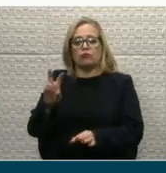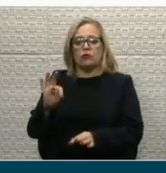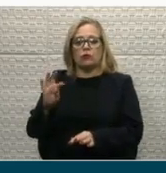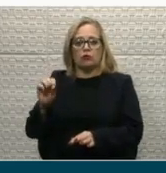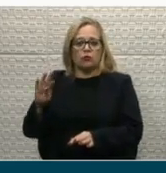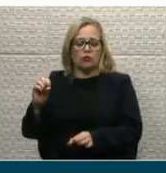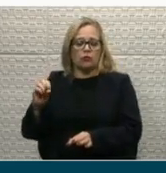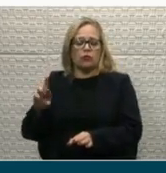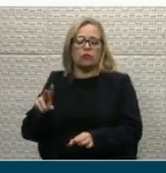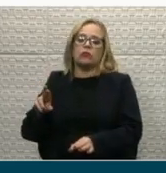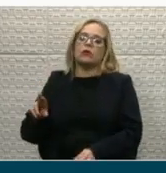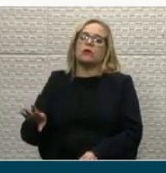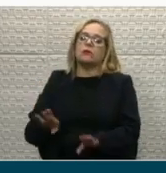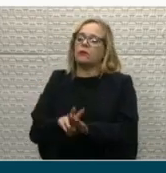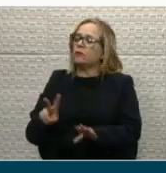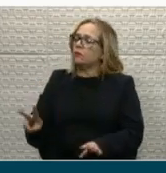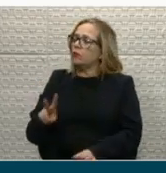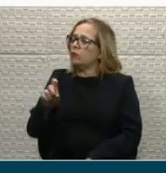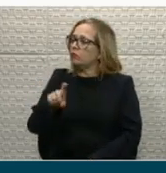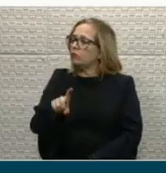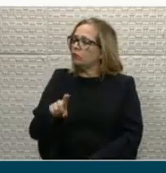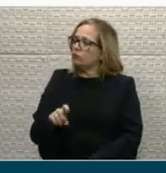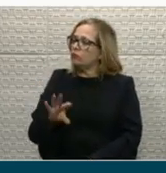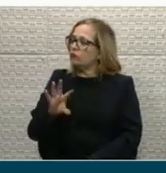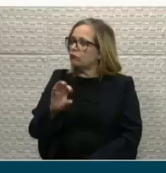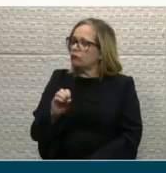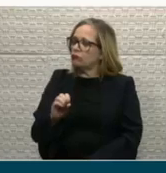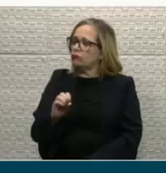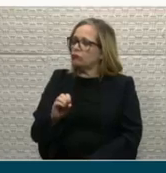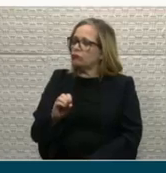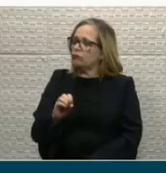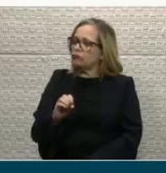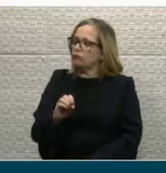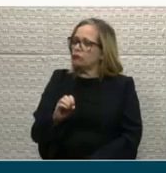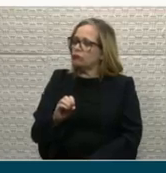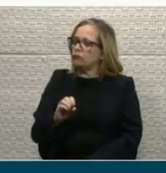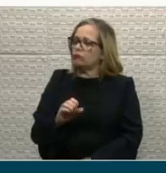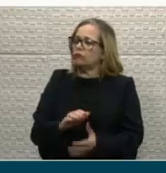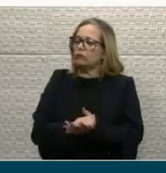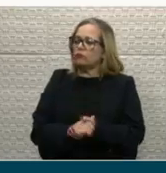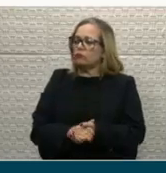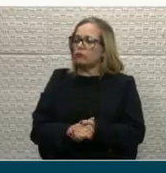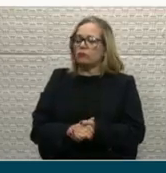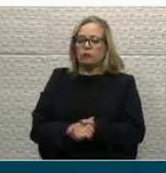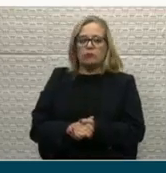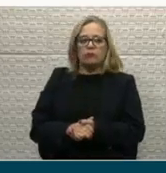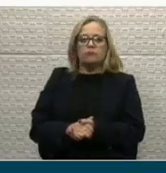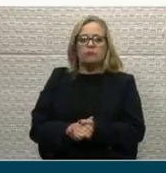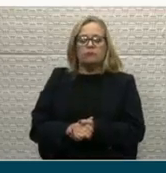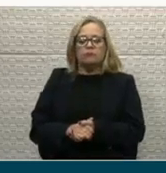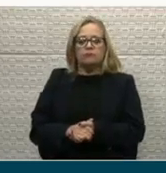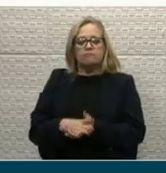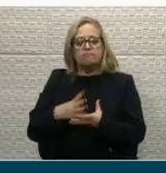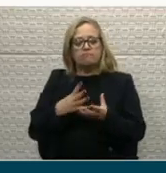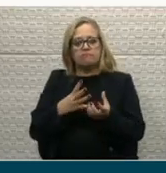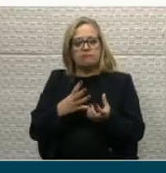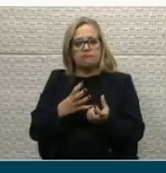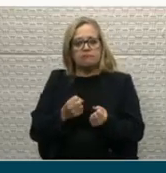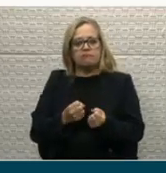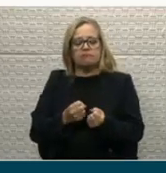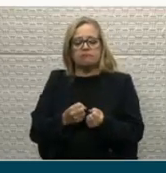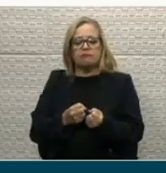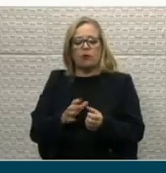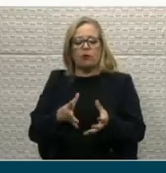2 são da forma x0, em que x é não nulo. E eles vão satisfazer a condição de que quando